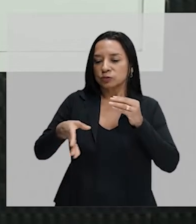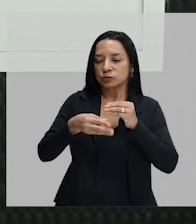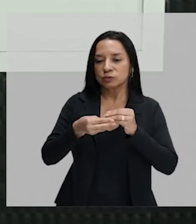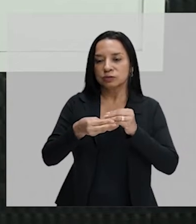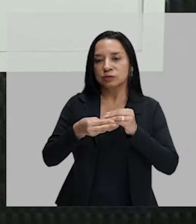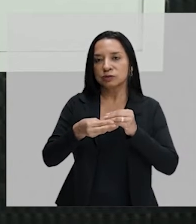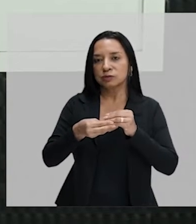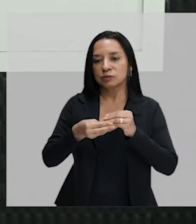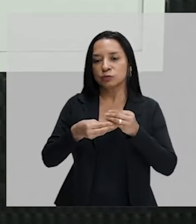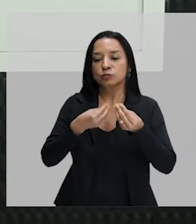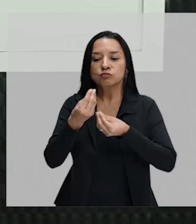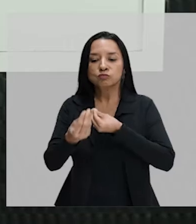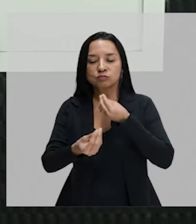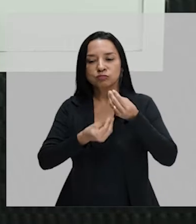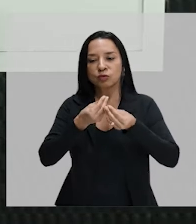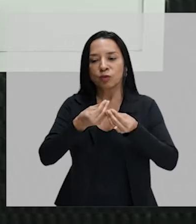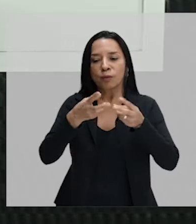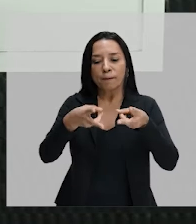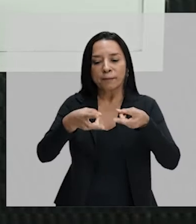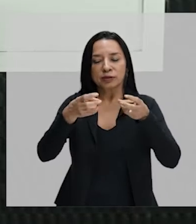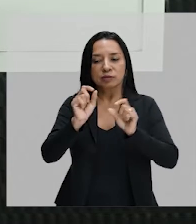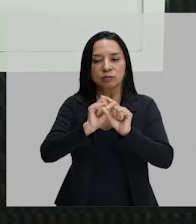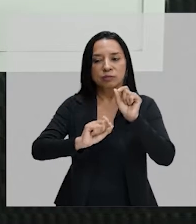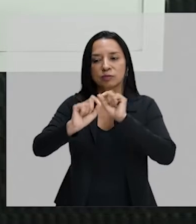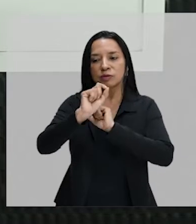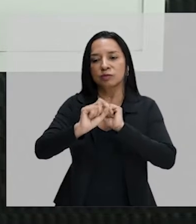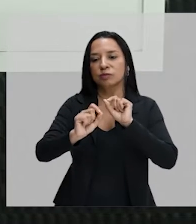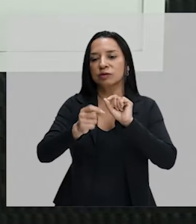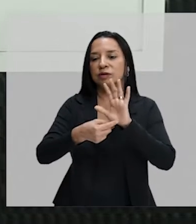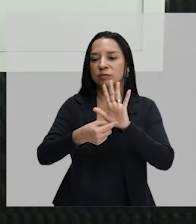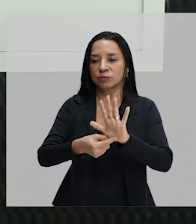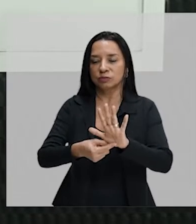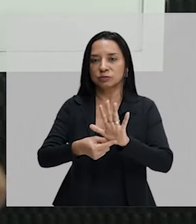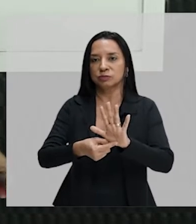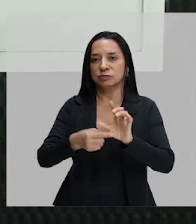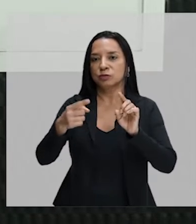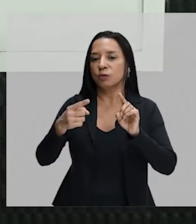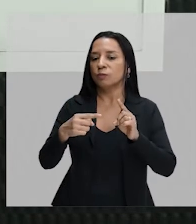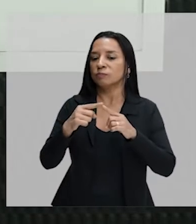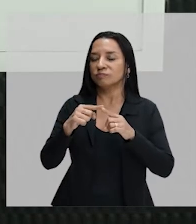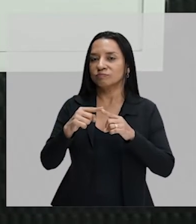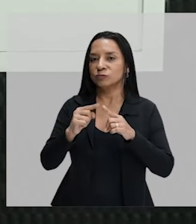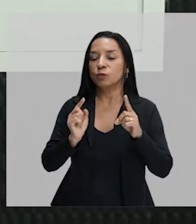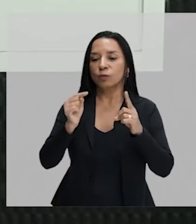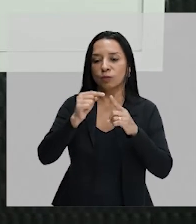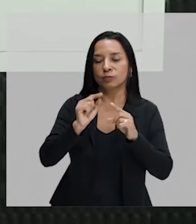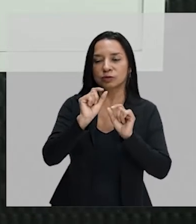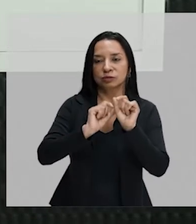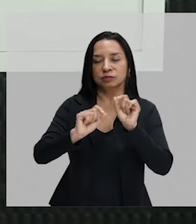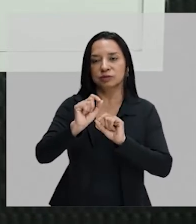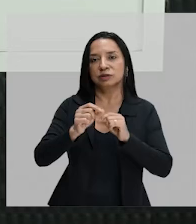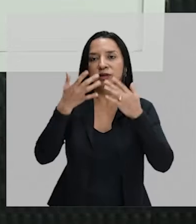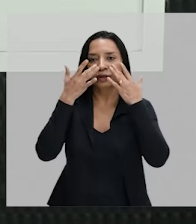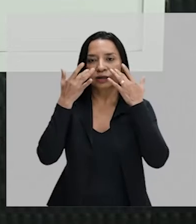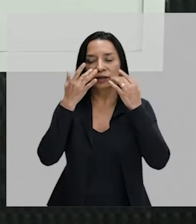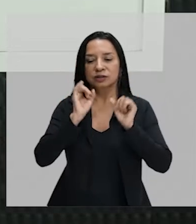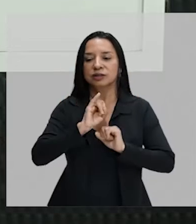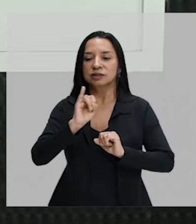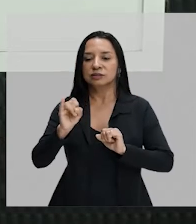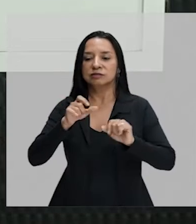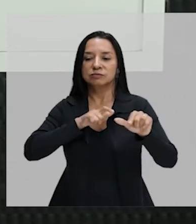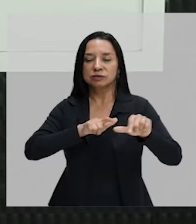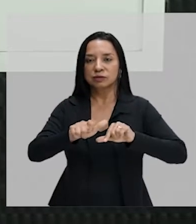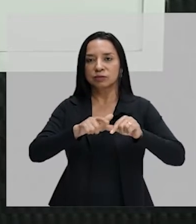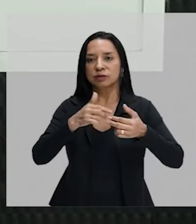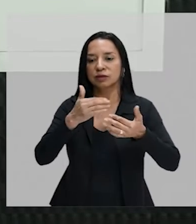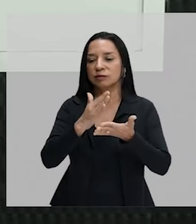perceber aquilo que é oferecido pelo nosso objeto, que é a arte. Tá certo? Mas se a gente for trabalhar, por exemplo,